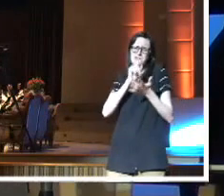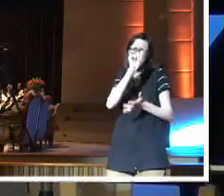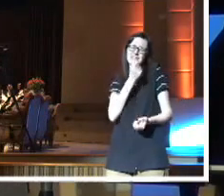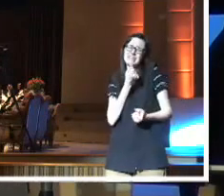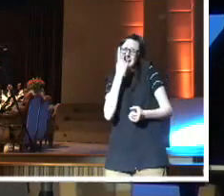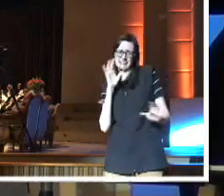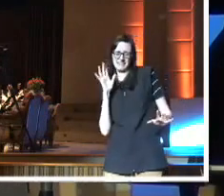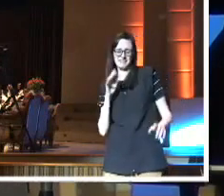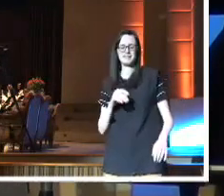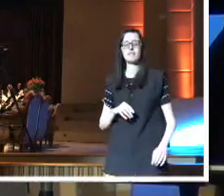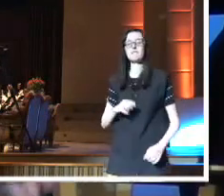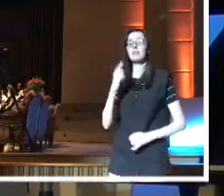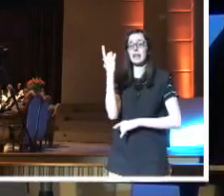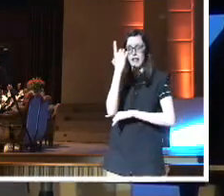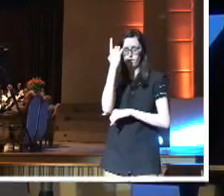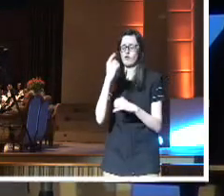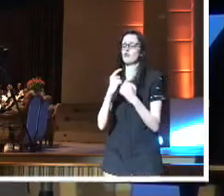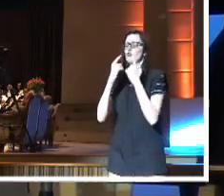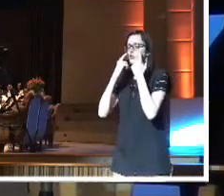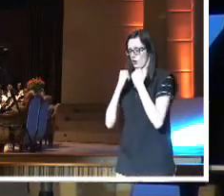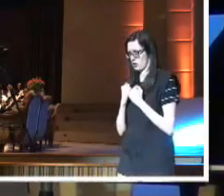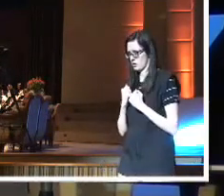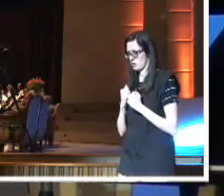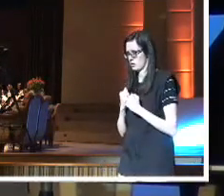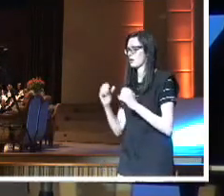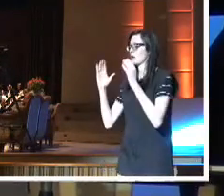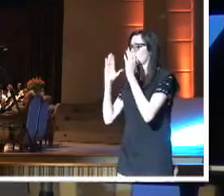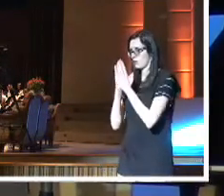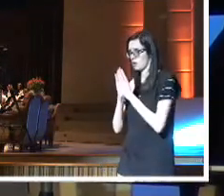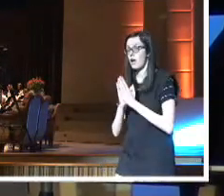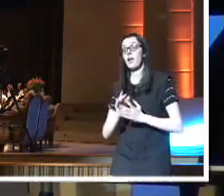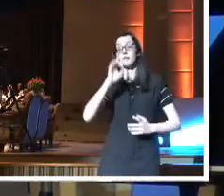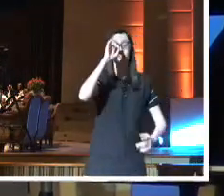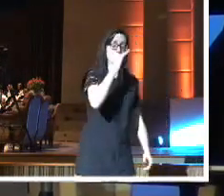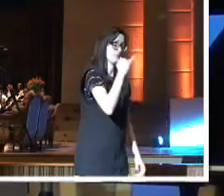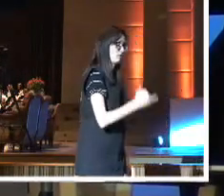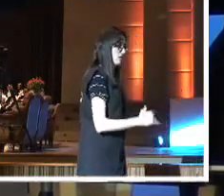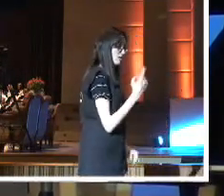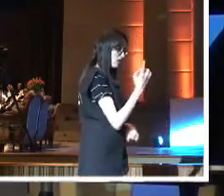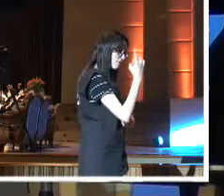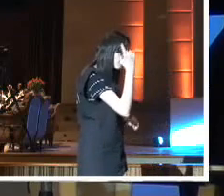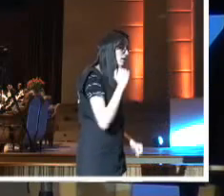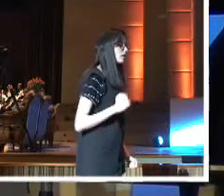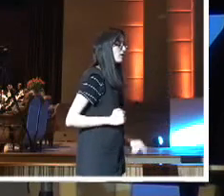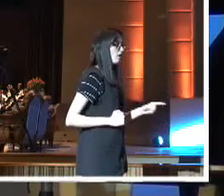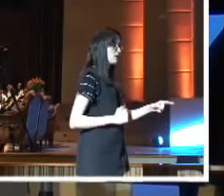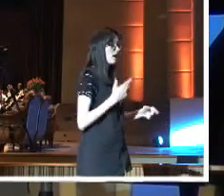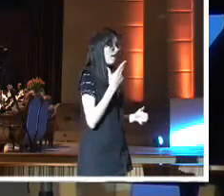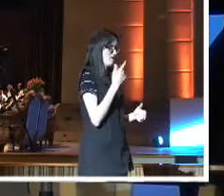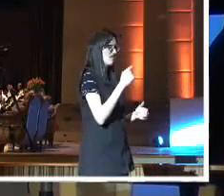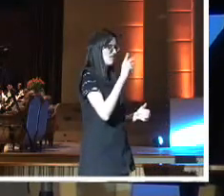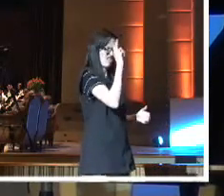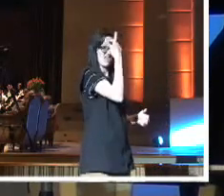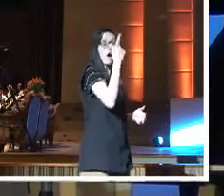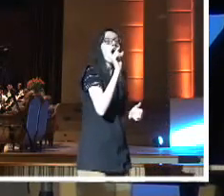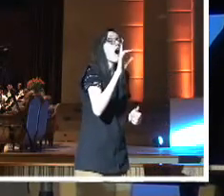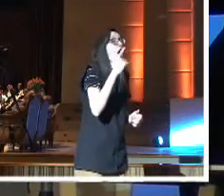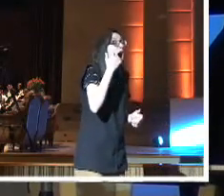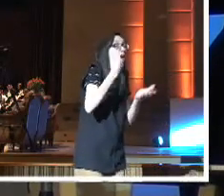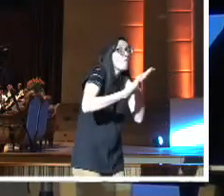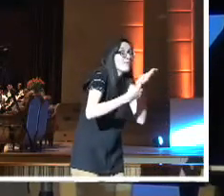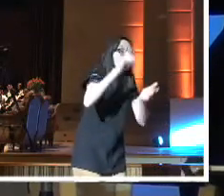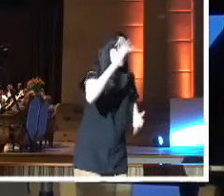para Davi. Davi, você vai fingir que é louco. E aí